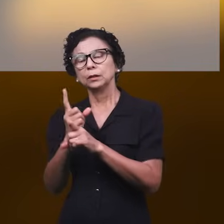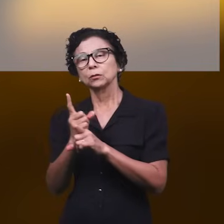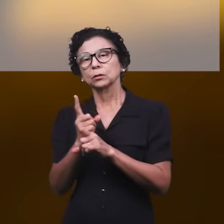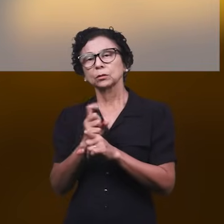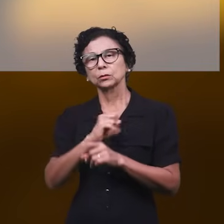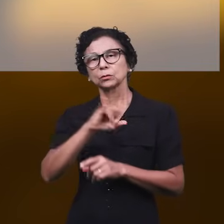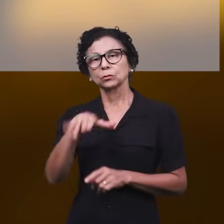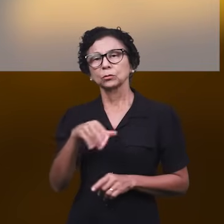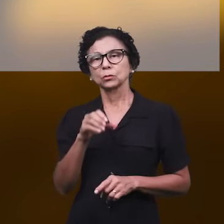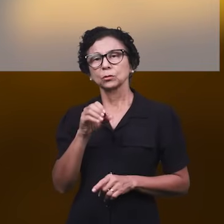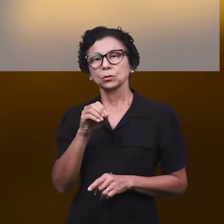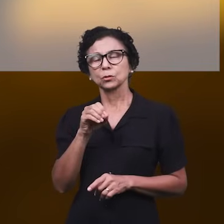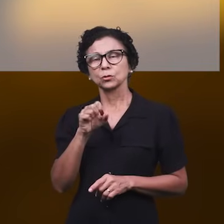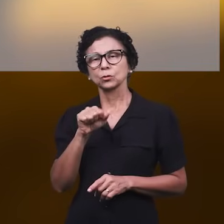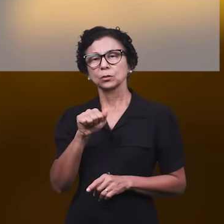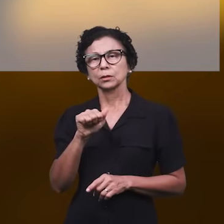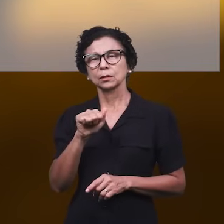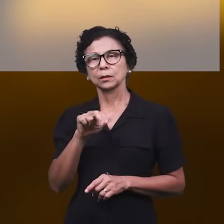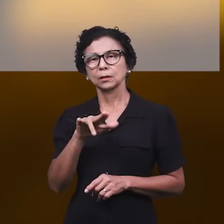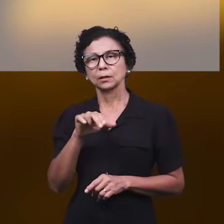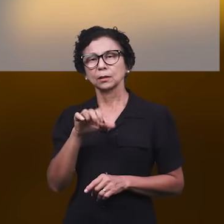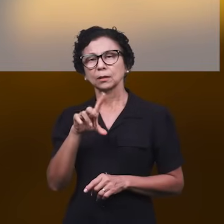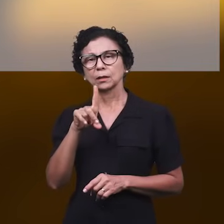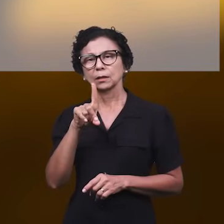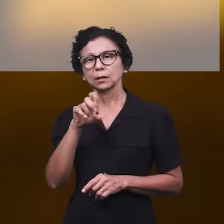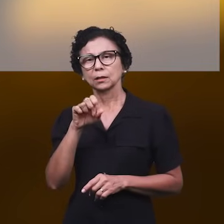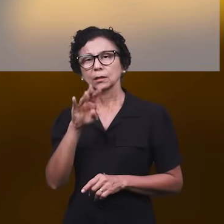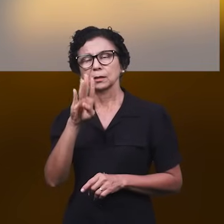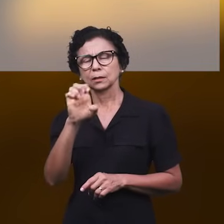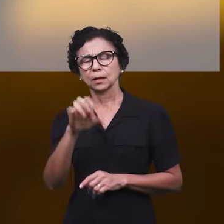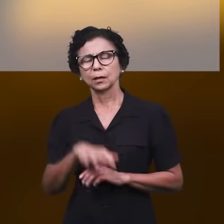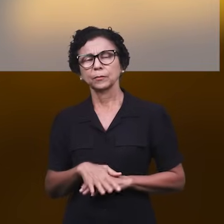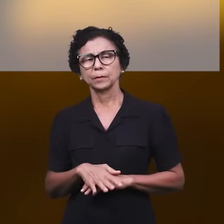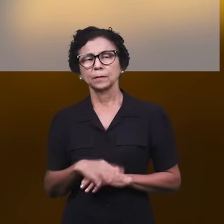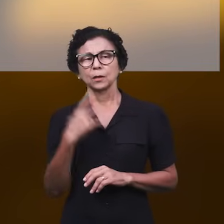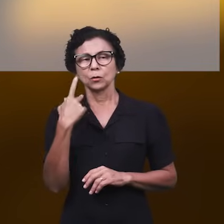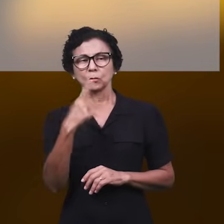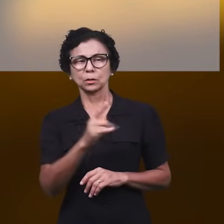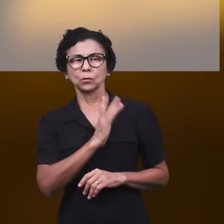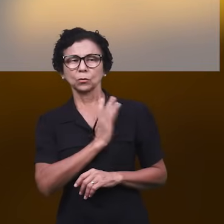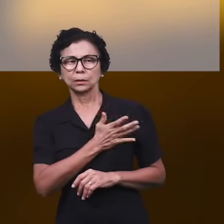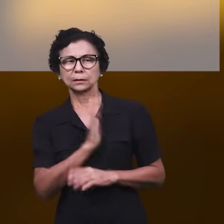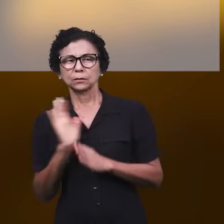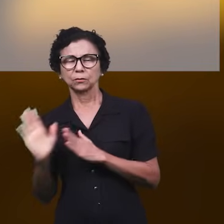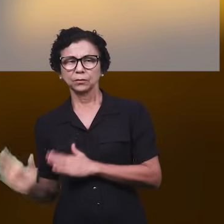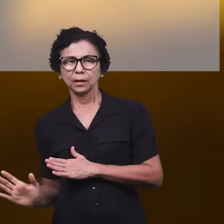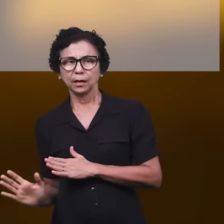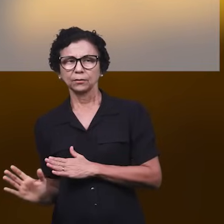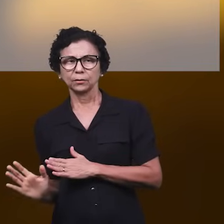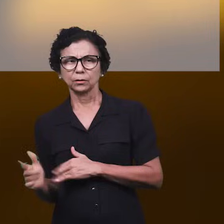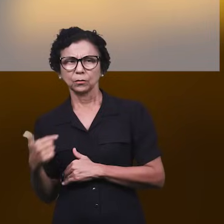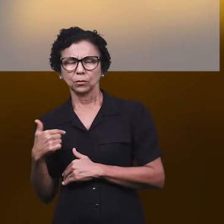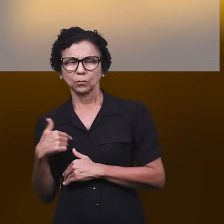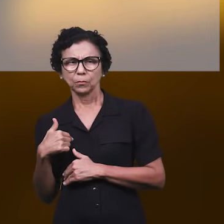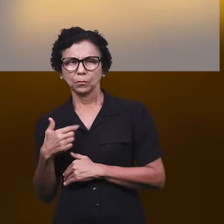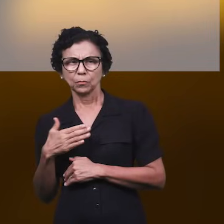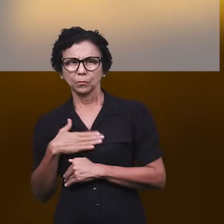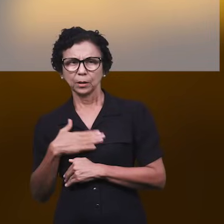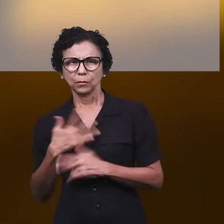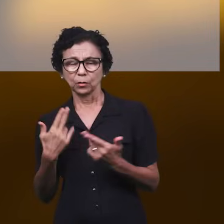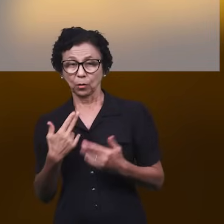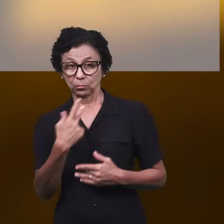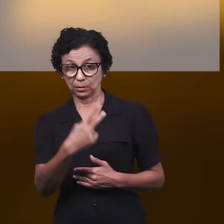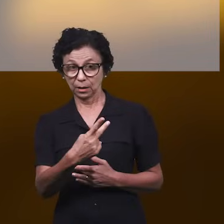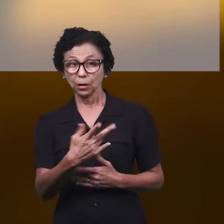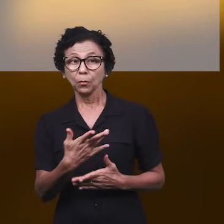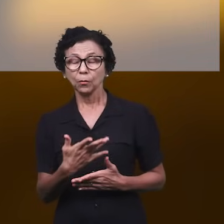reto é o teu coração como meu coração é com o teu coração e disse jonadab é ele dis então dáme a mão